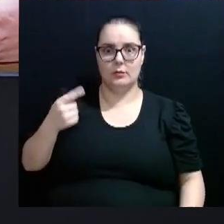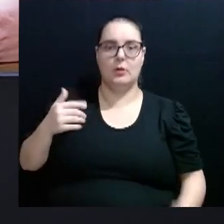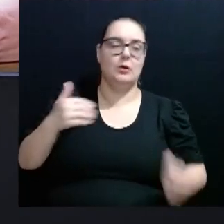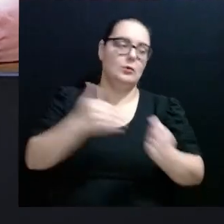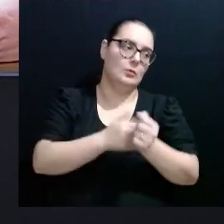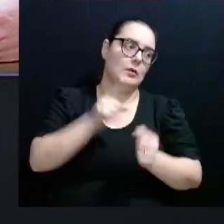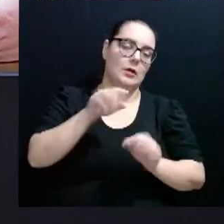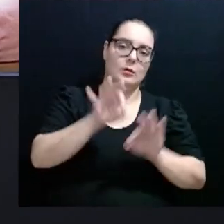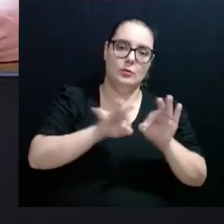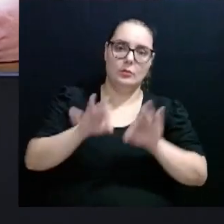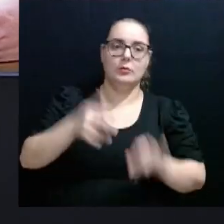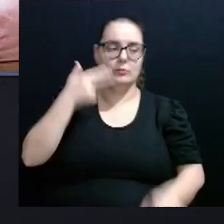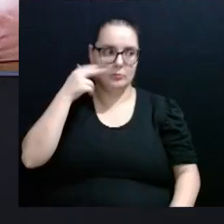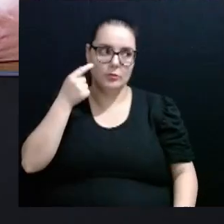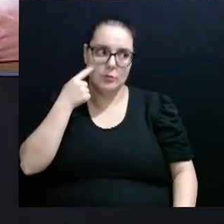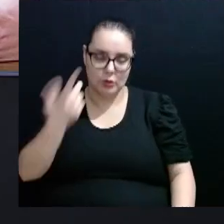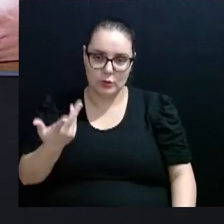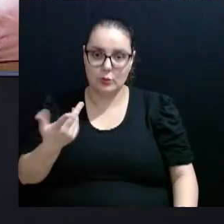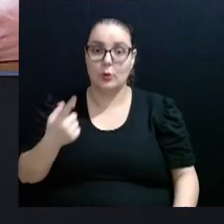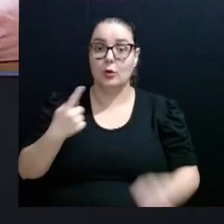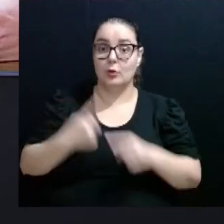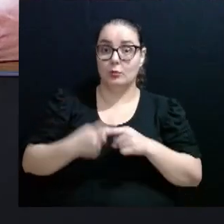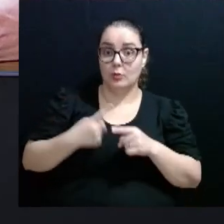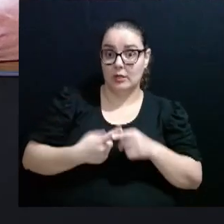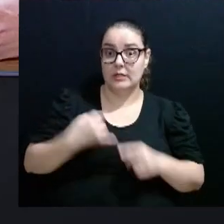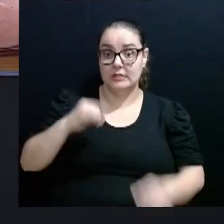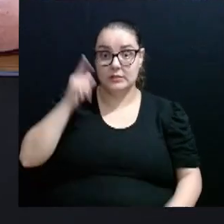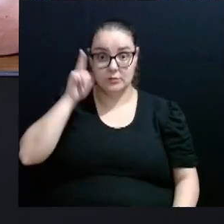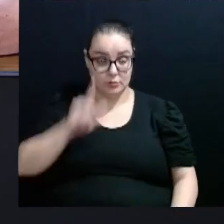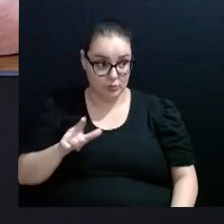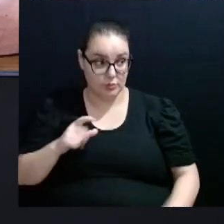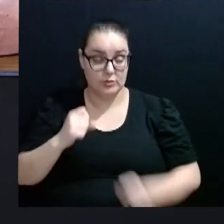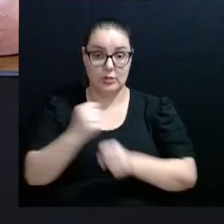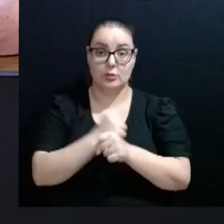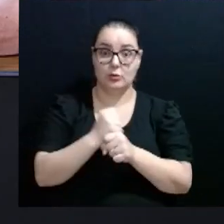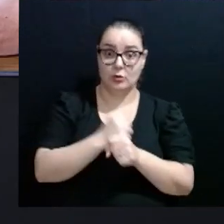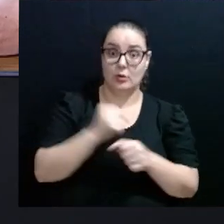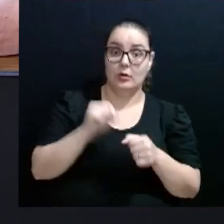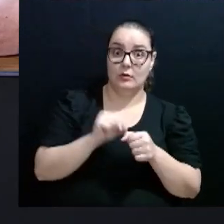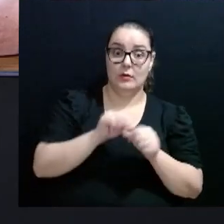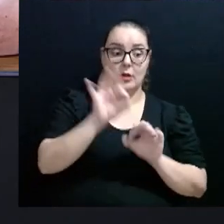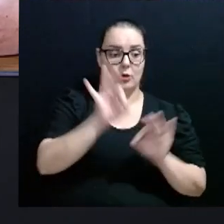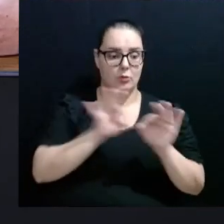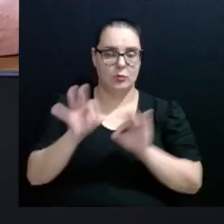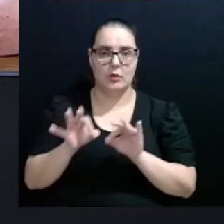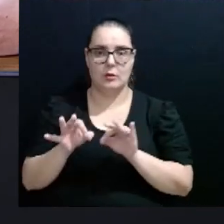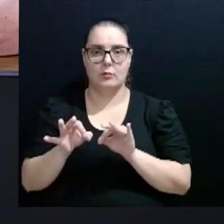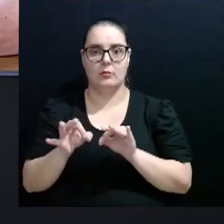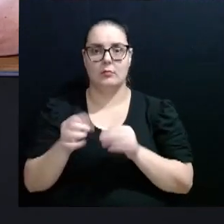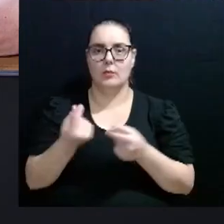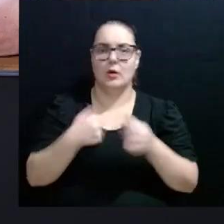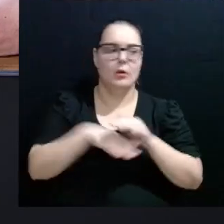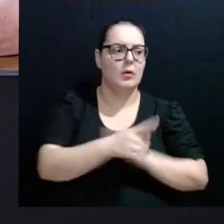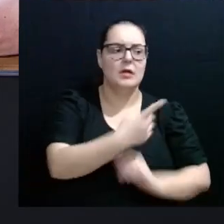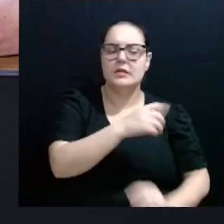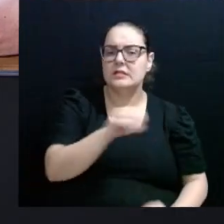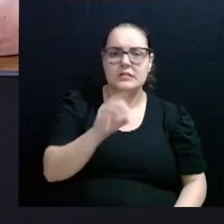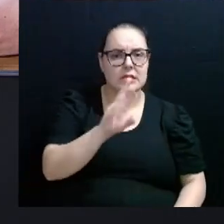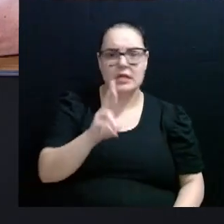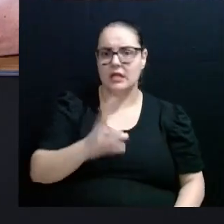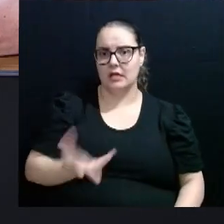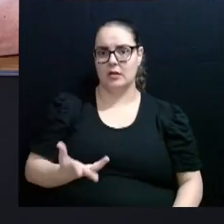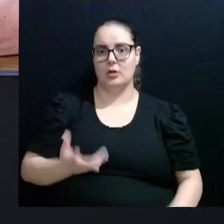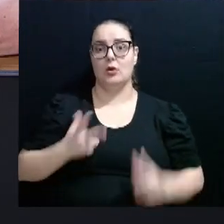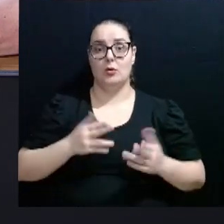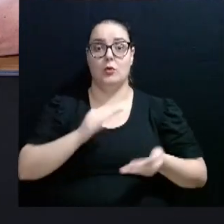Rafael? Porque se você consegue, durante o ano, fazer um planejamento que guarde R$100, né, como um fundo de